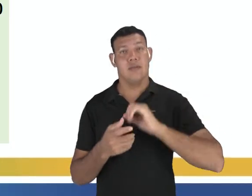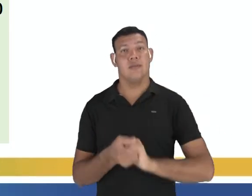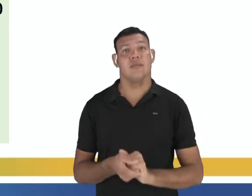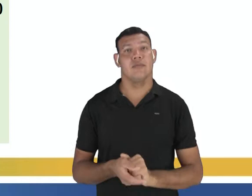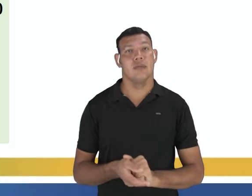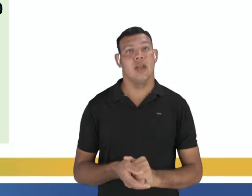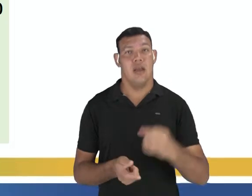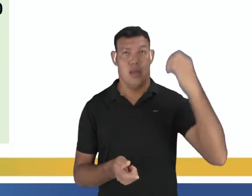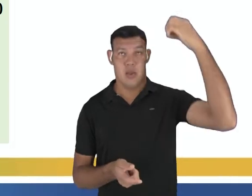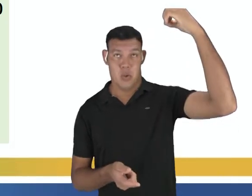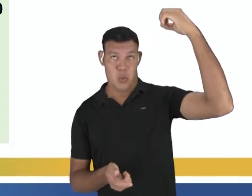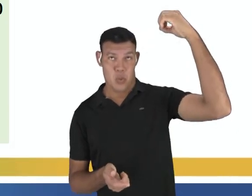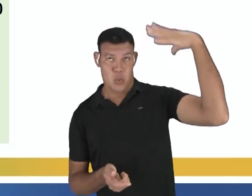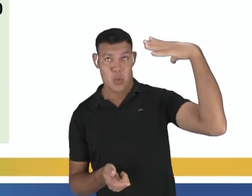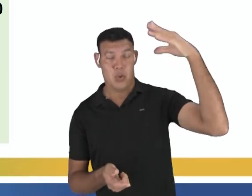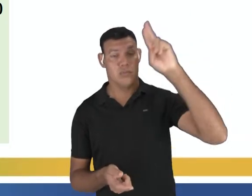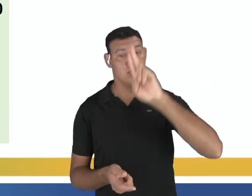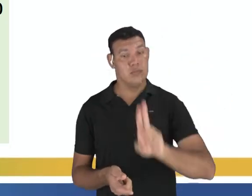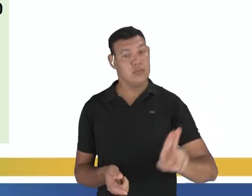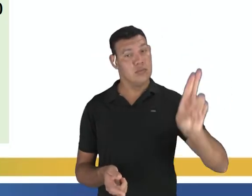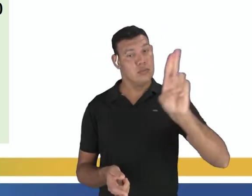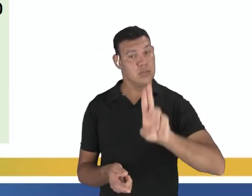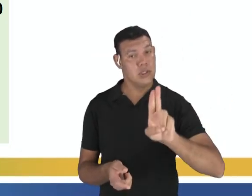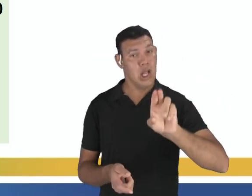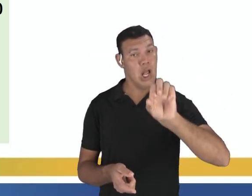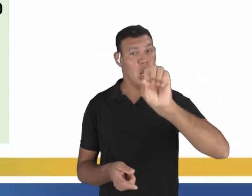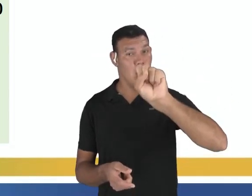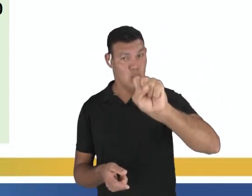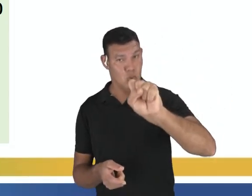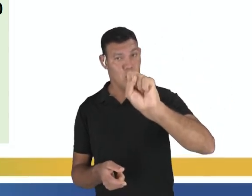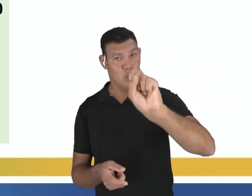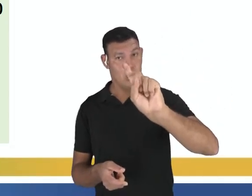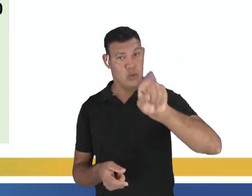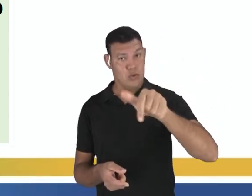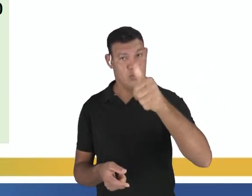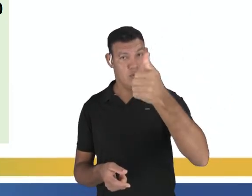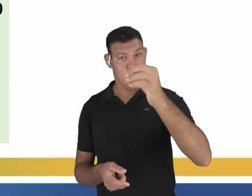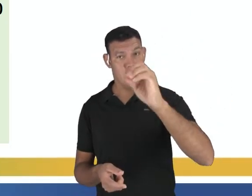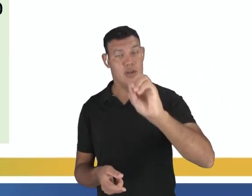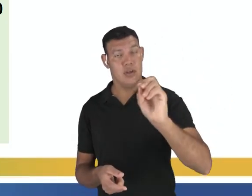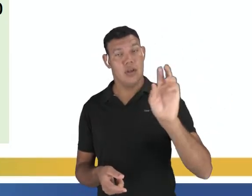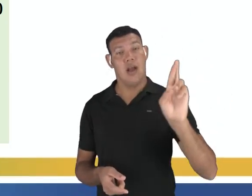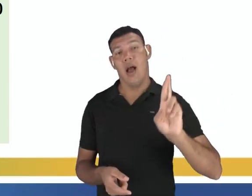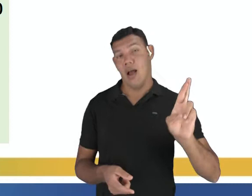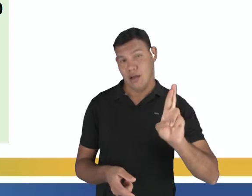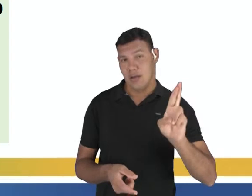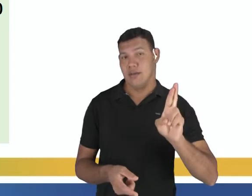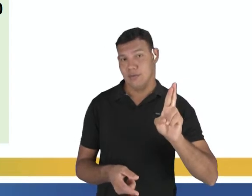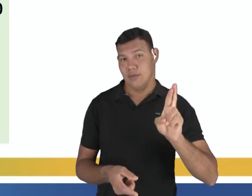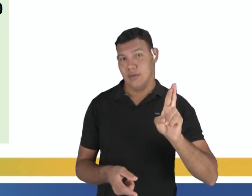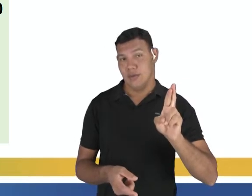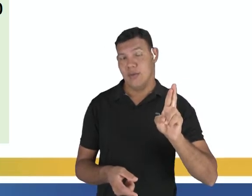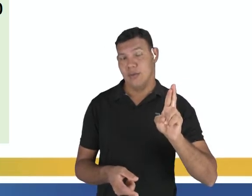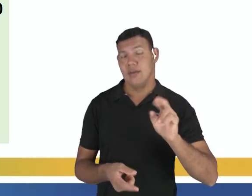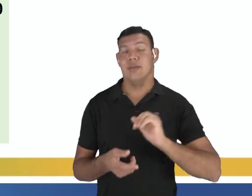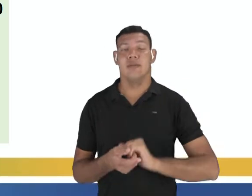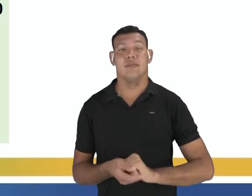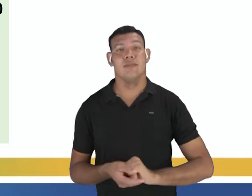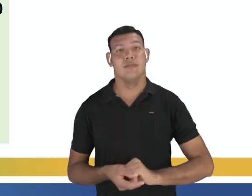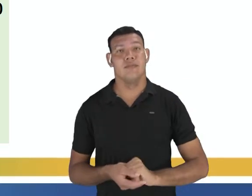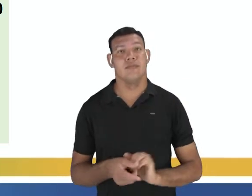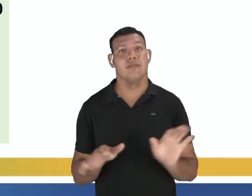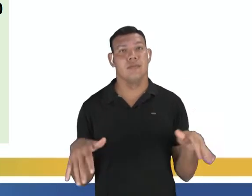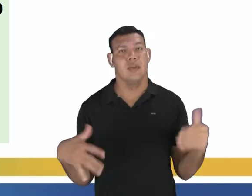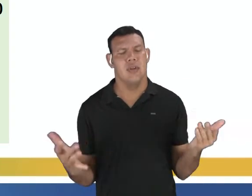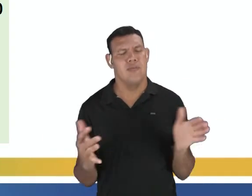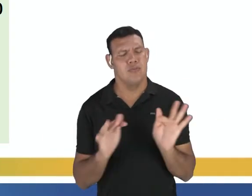consumiu o equivalente a R$ 8,10 de energia elétrica, tá? Que vai estar lá discriminado na conta mensal de energia elétrica,